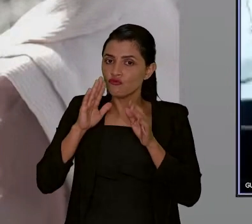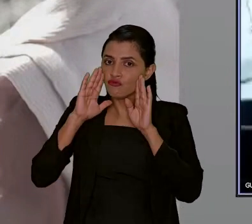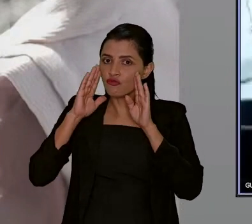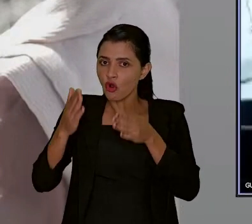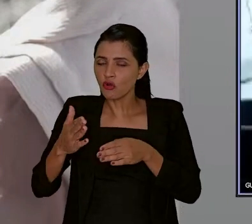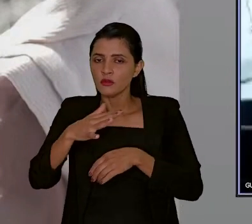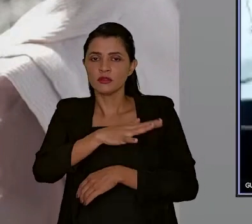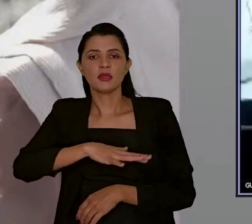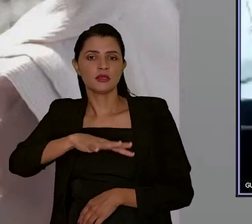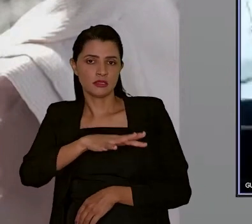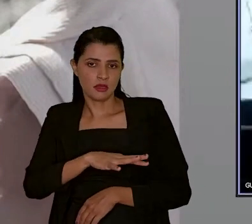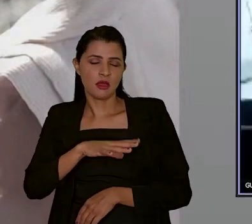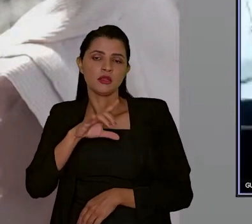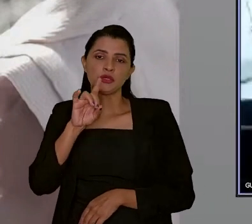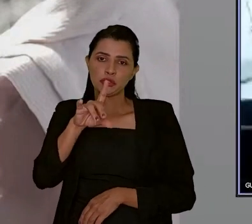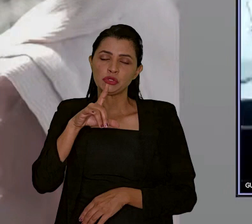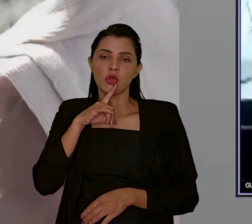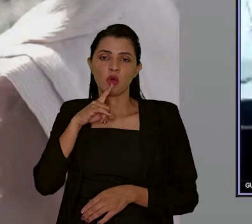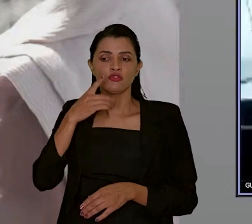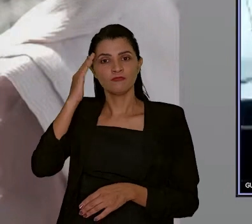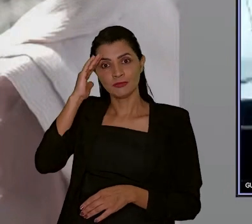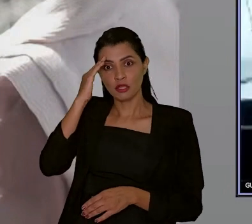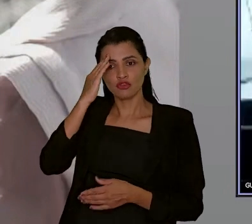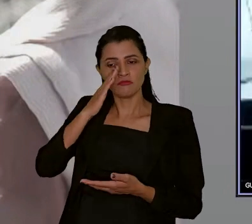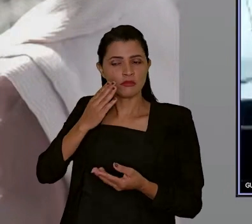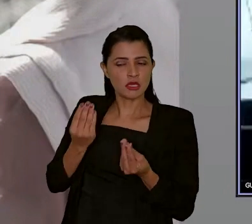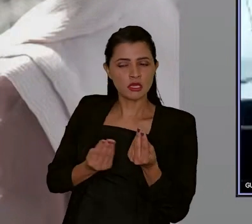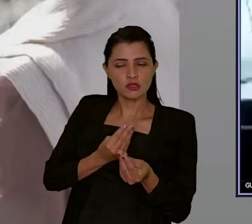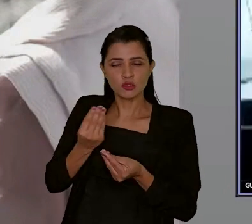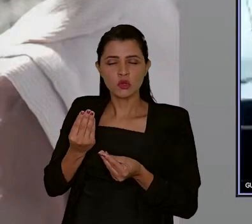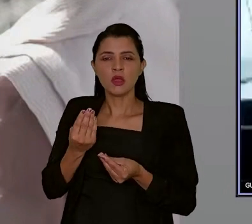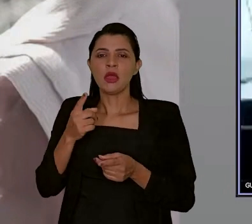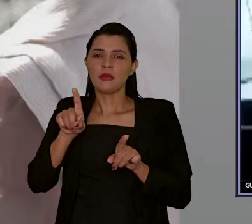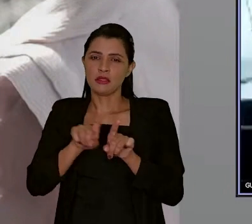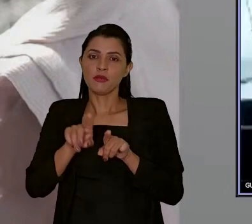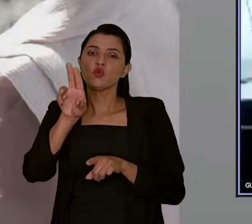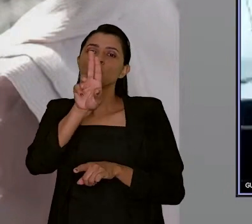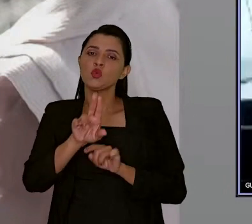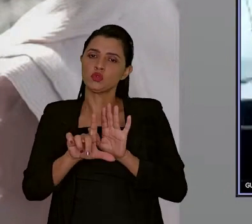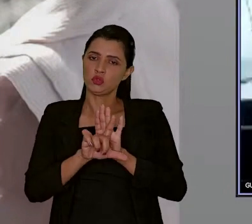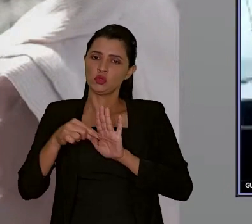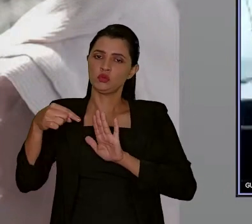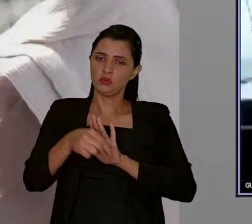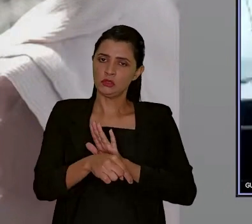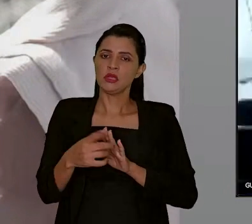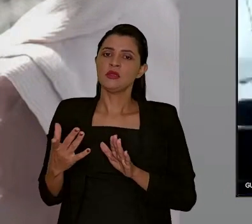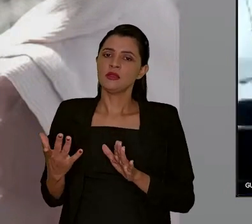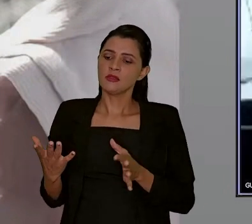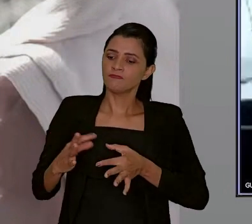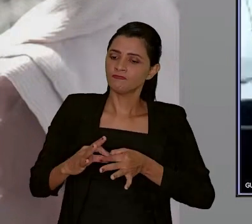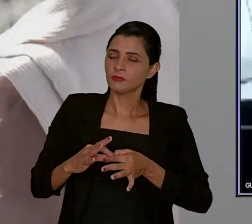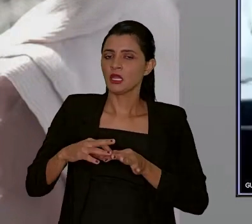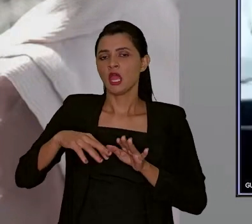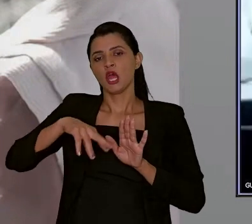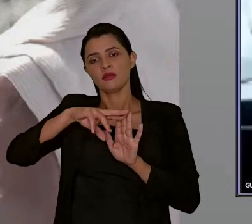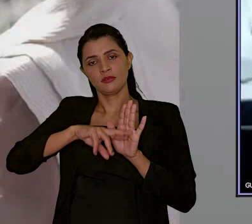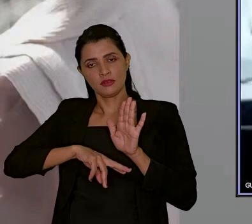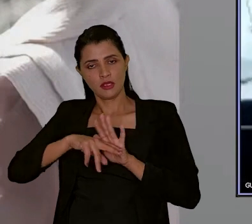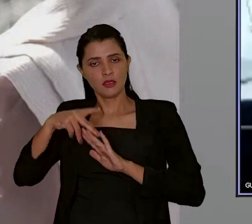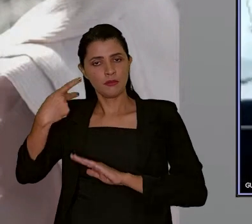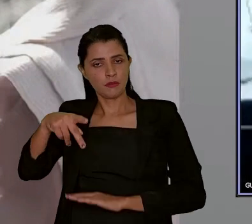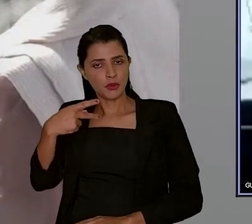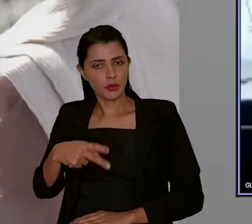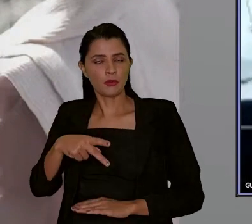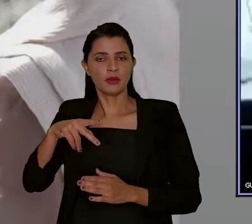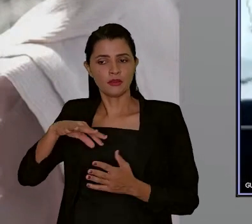só interpretação, mas também aplicação e integração das normas internacionais